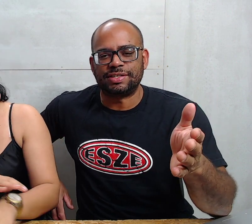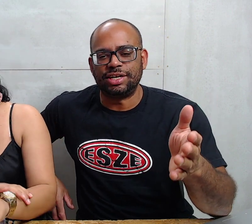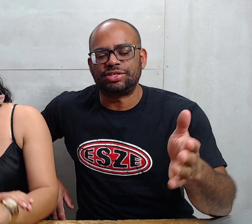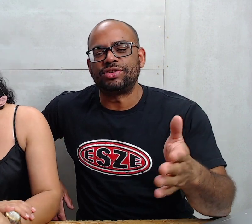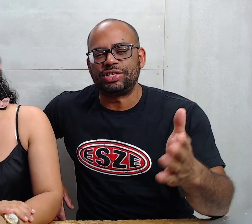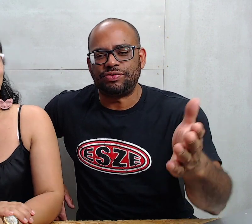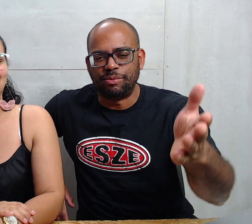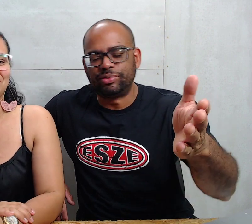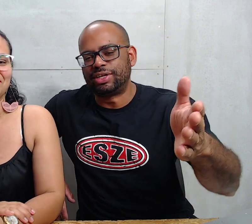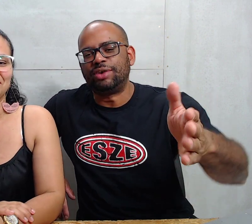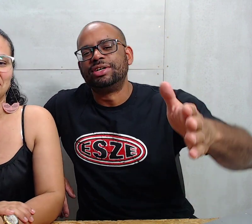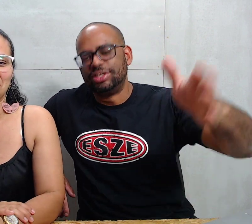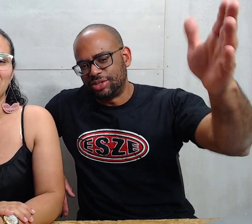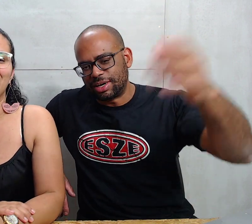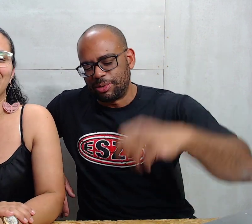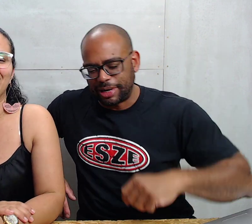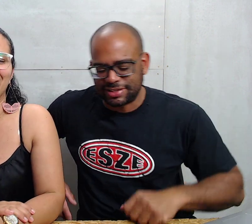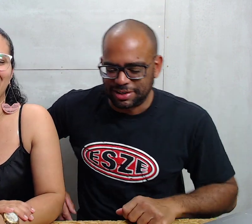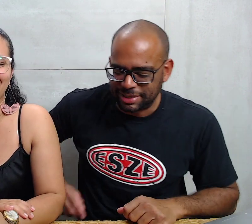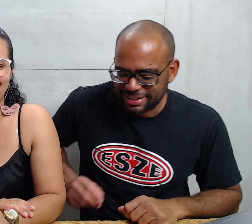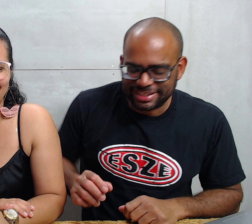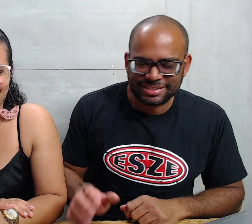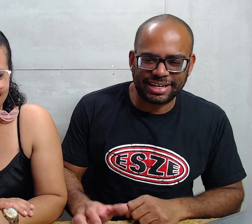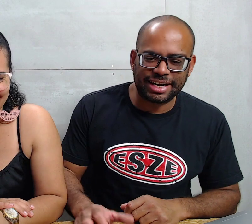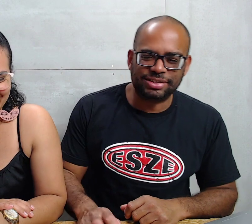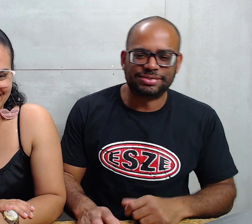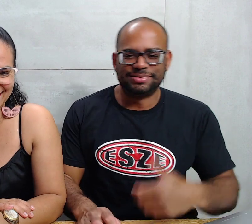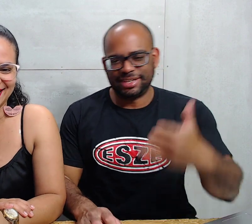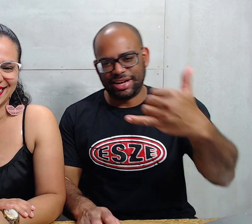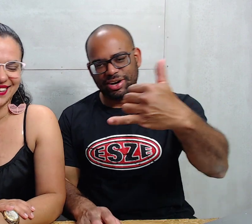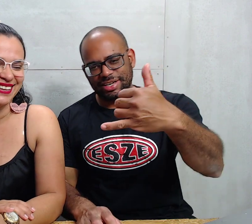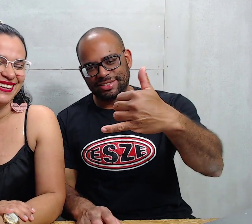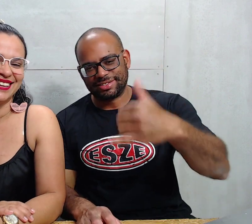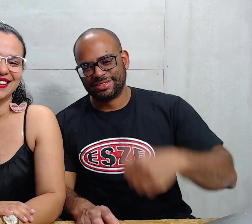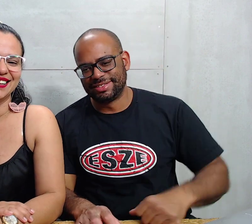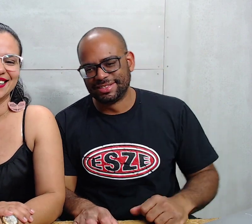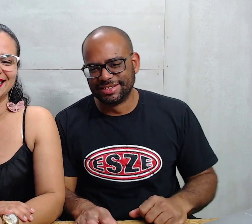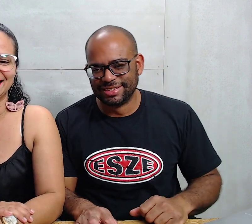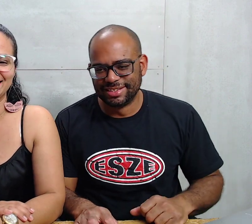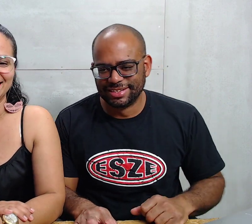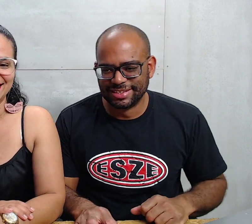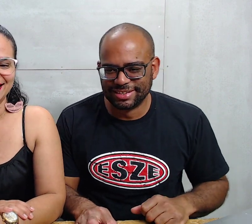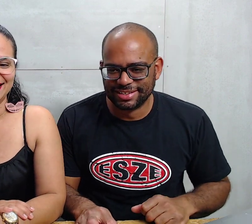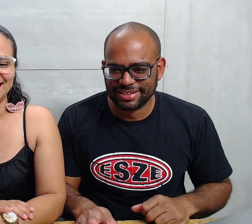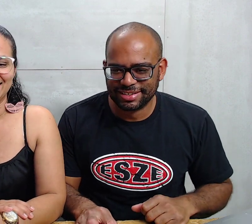você não é inscrito. Se você tiver um bundão, joga a mão pra cima. Tá ligado? É nóis.